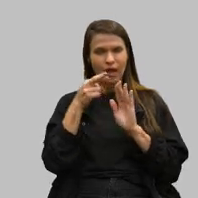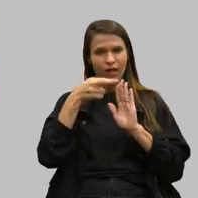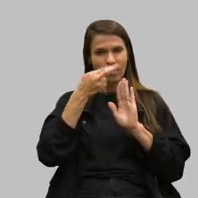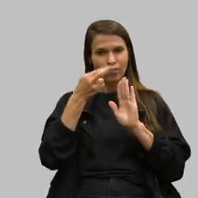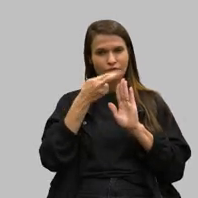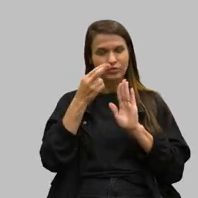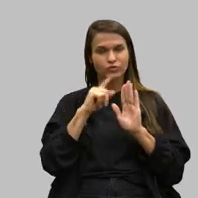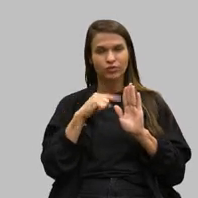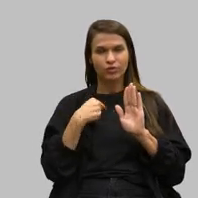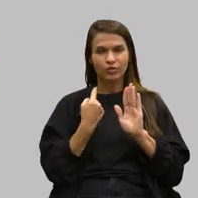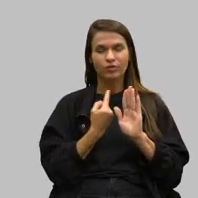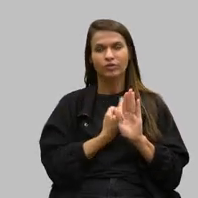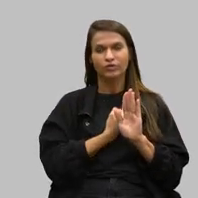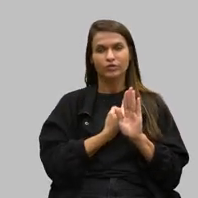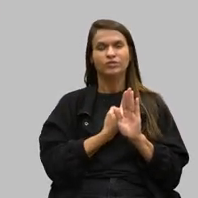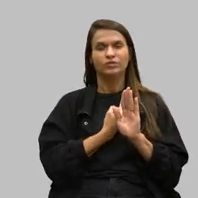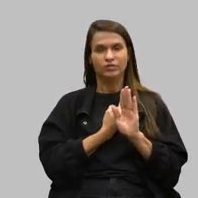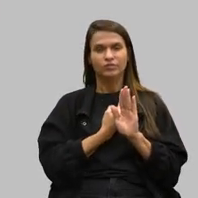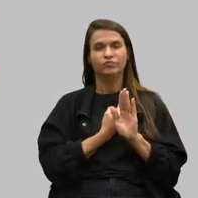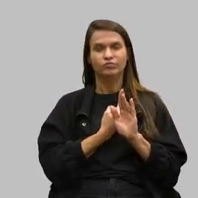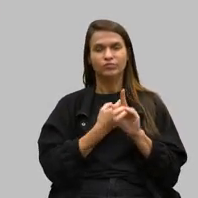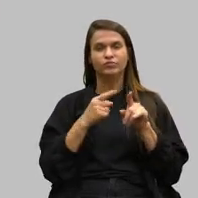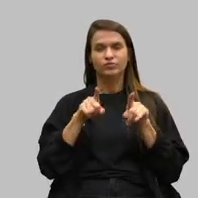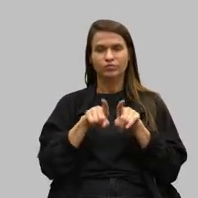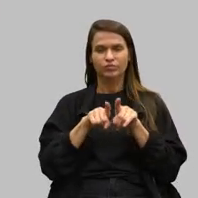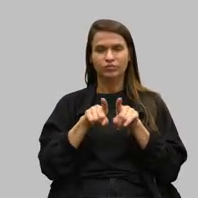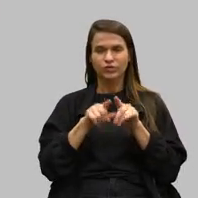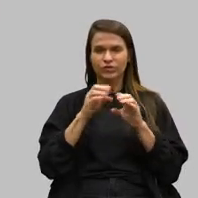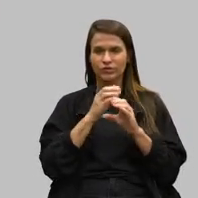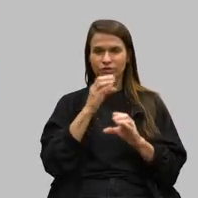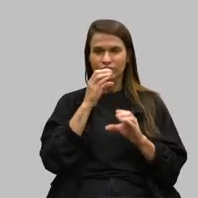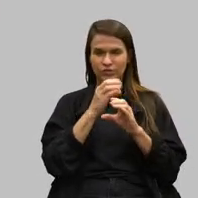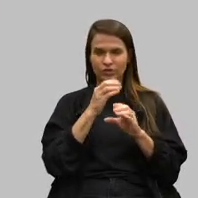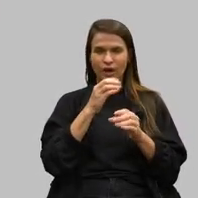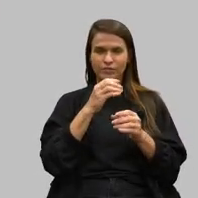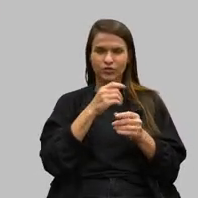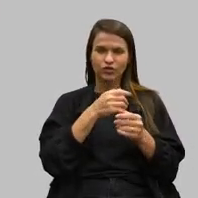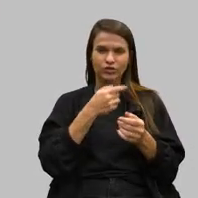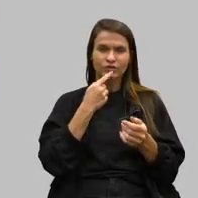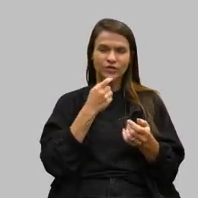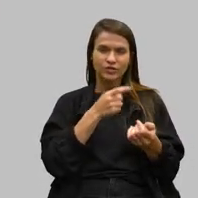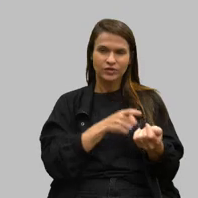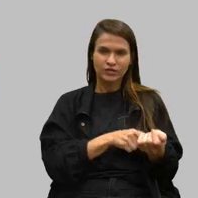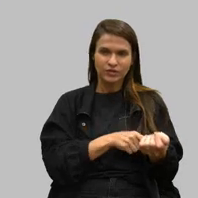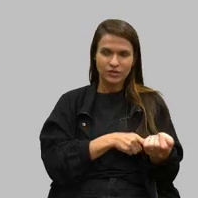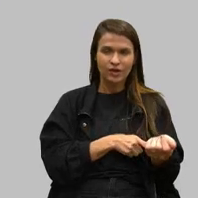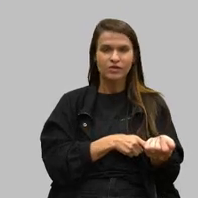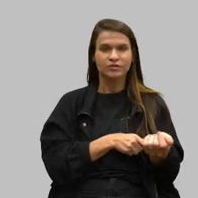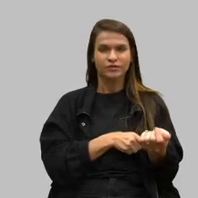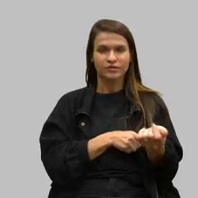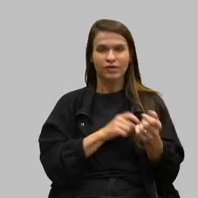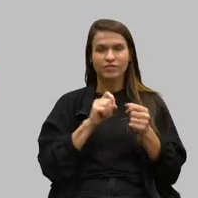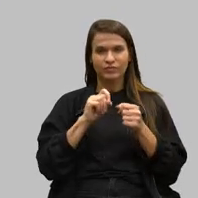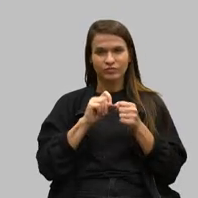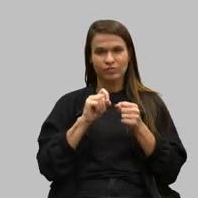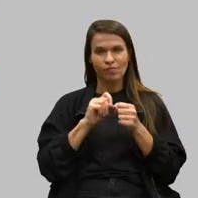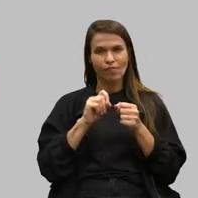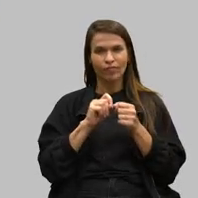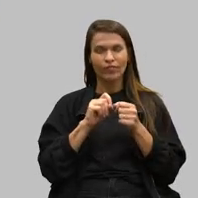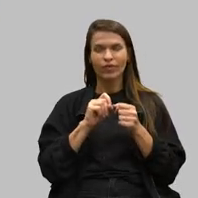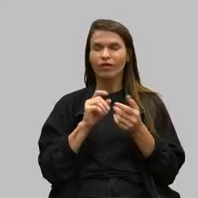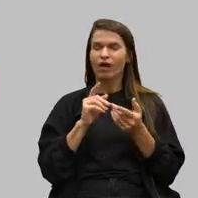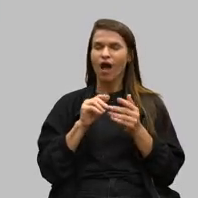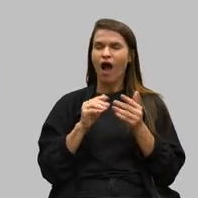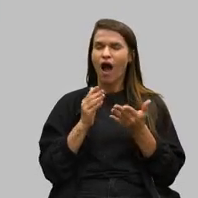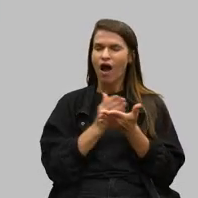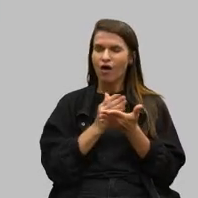agora, não é à toa que as remodiálises estão saindo, é que nós estamos agora mandando o recurso, mesmo sem estar tudo certinho,